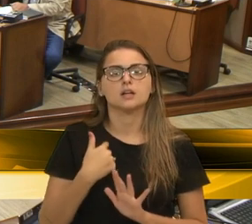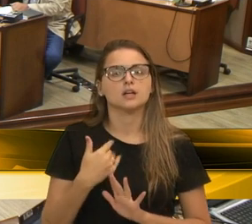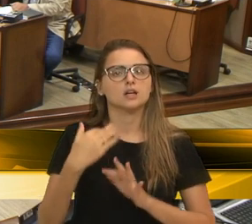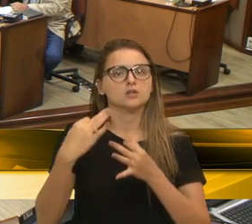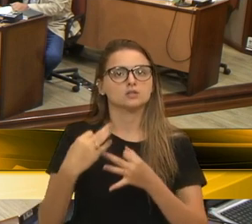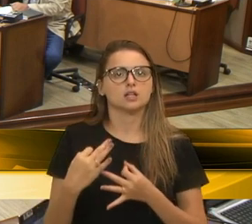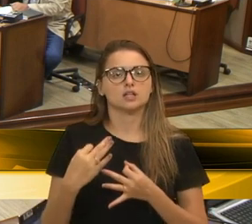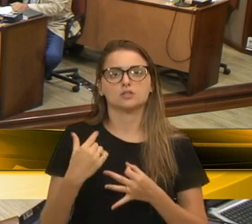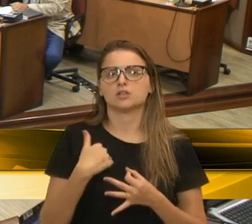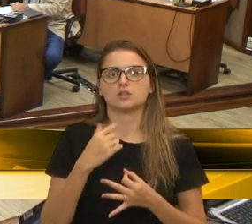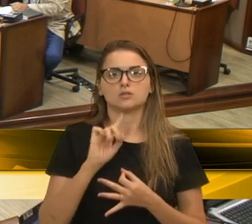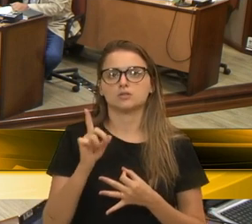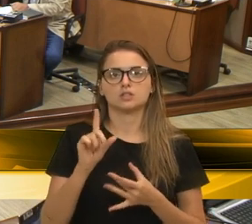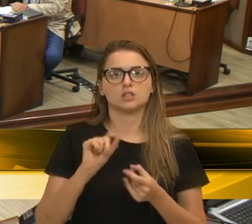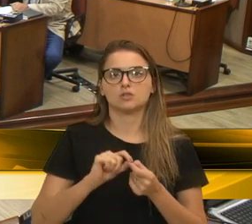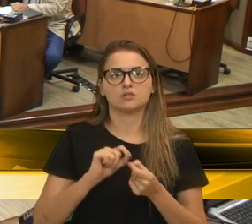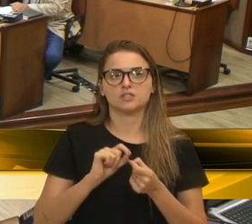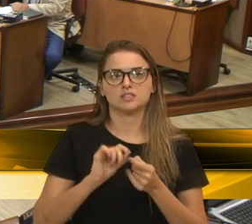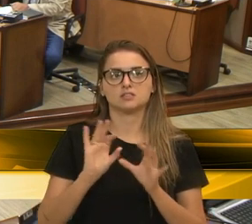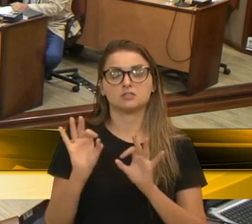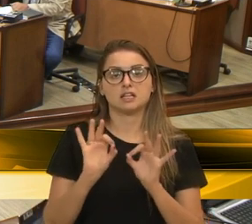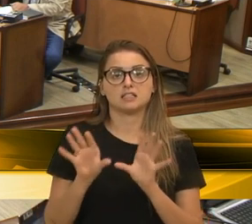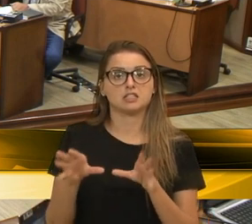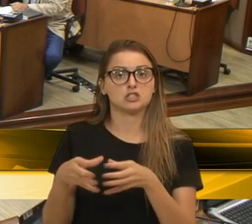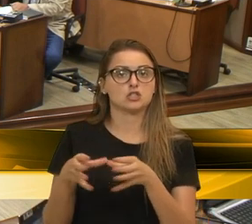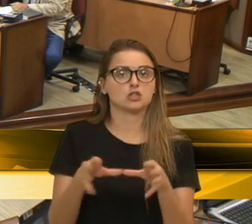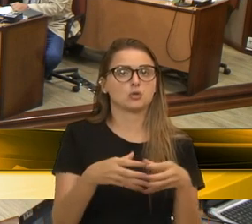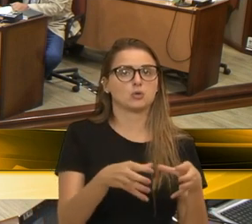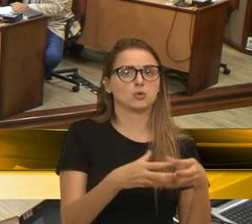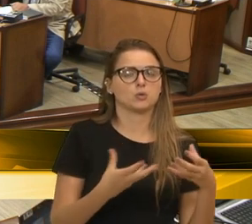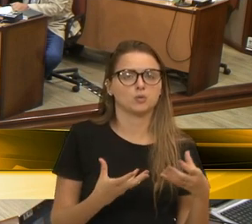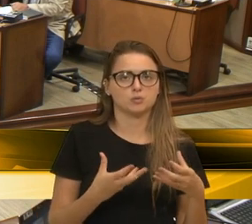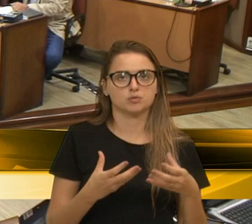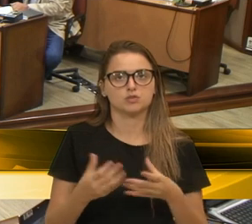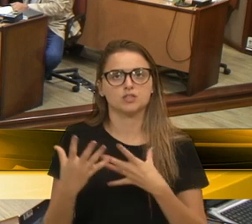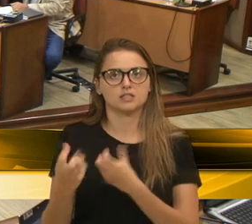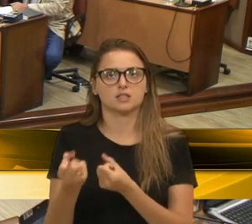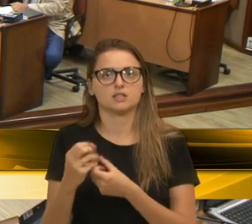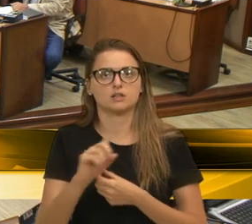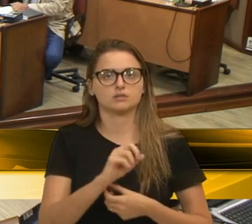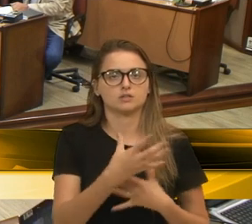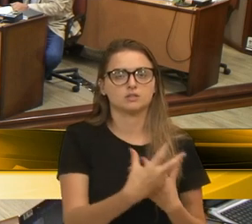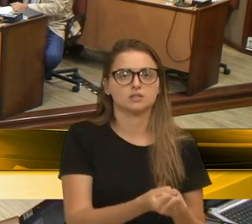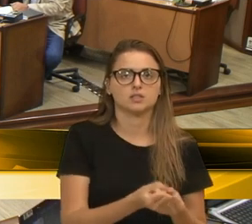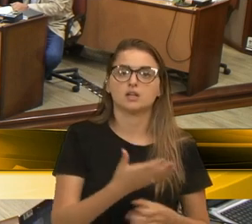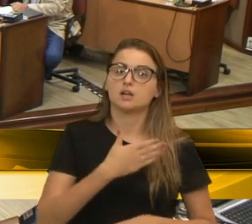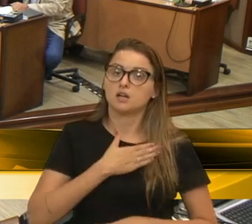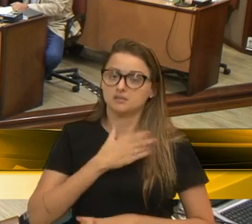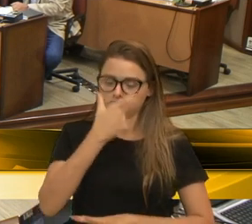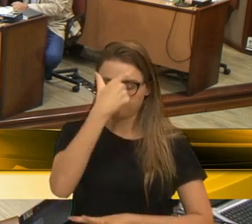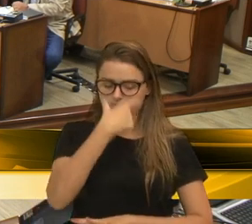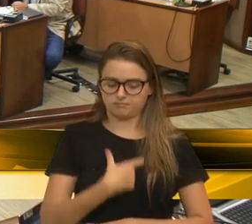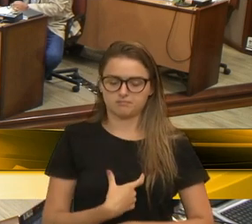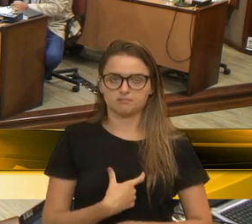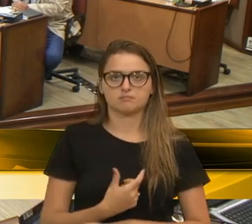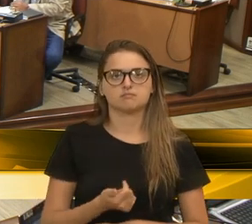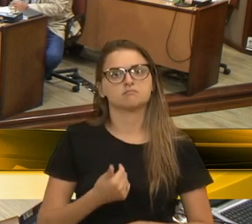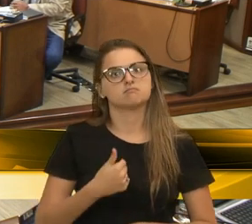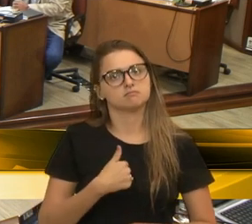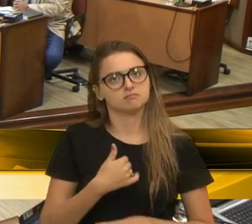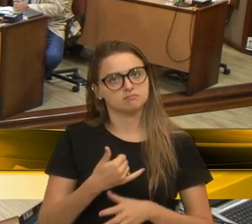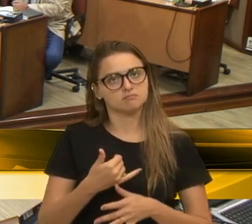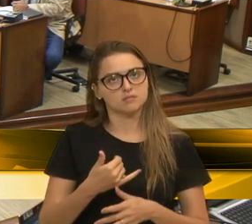certamente não fazia nenhum tipo de lobby, jamais faço esse tipo de coisa, né? Então, a minha pessoa, a